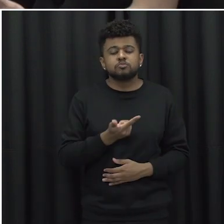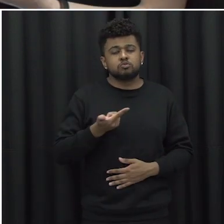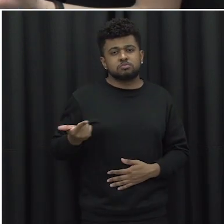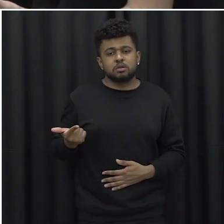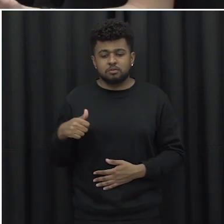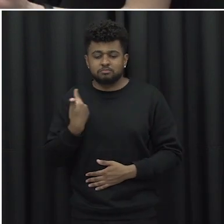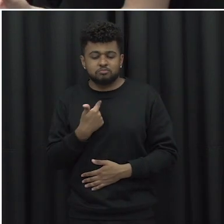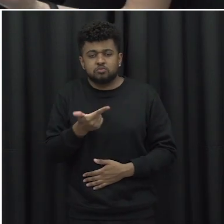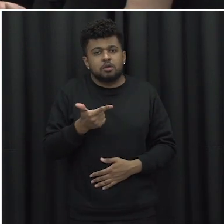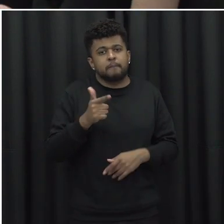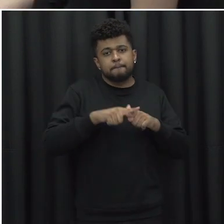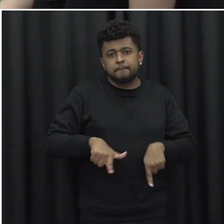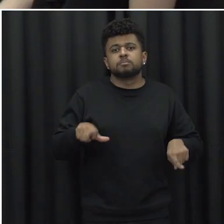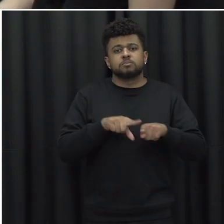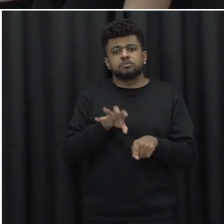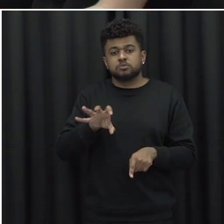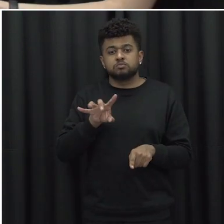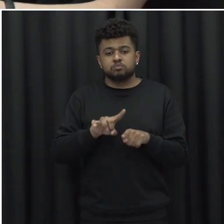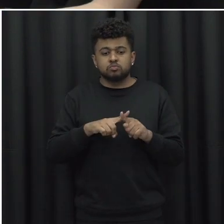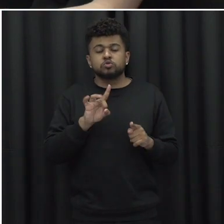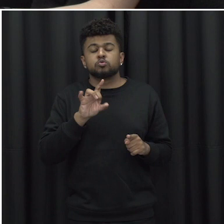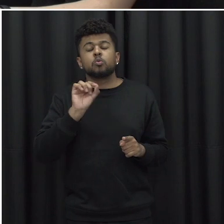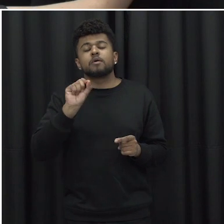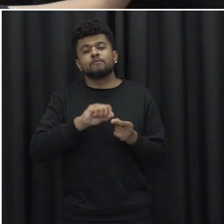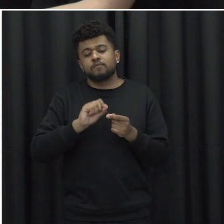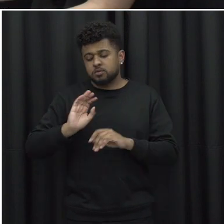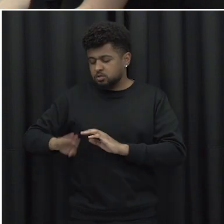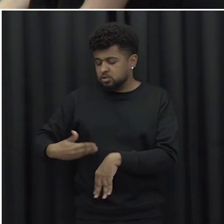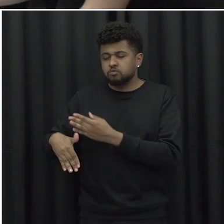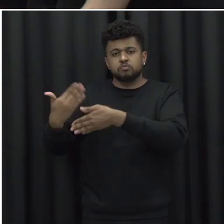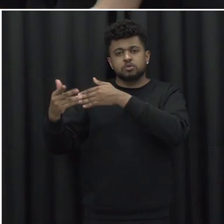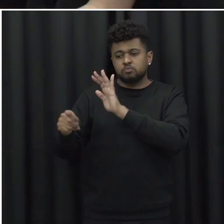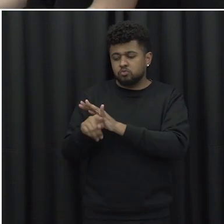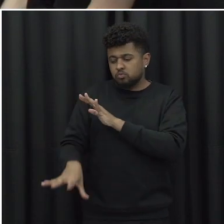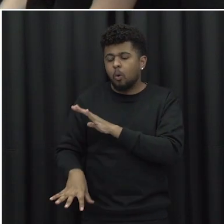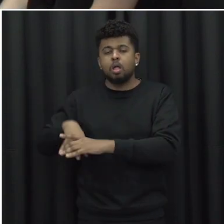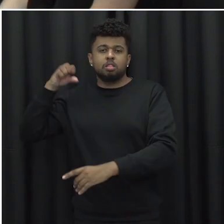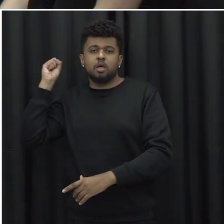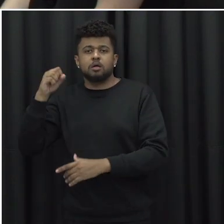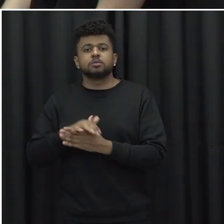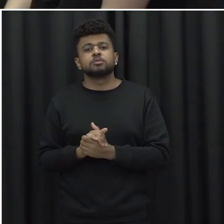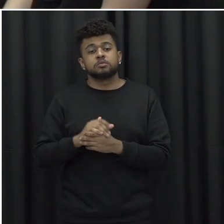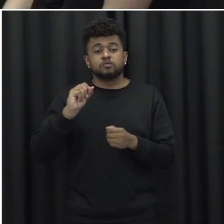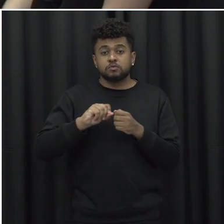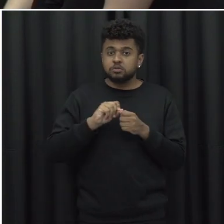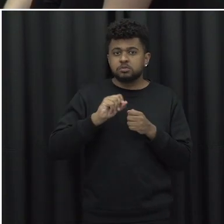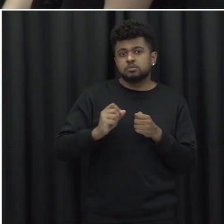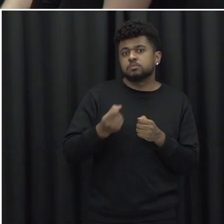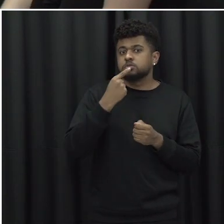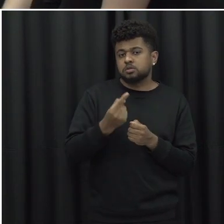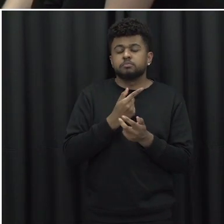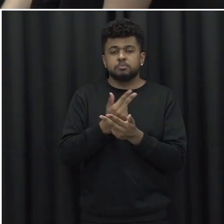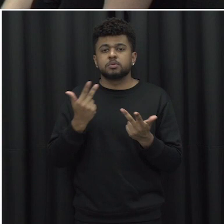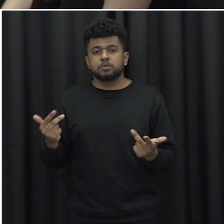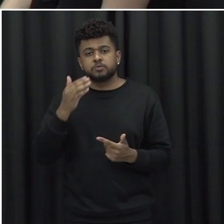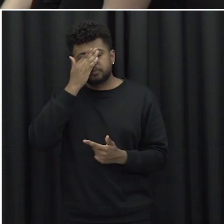Então, obviamente não vai ter o mesmo efeito, só pela fase de desenvolvimento ali, a fase da coleta que eu fizer o